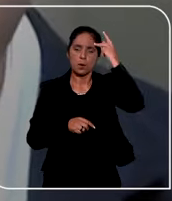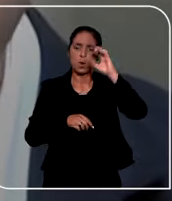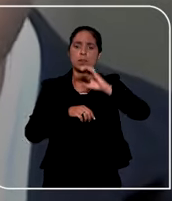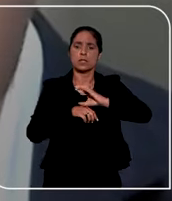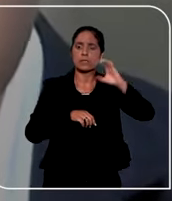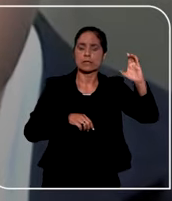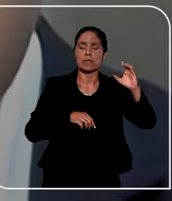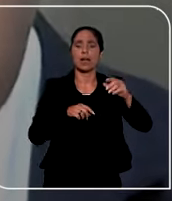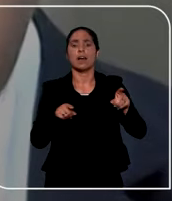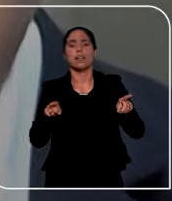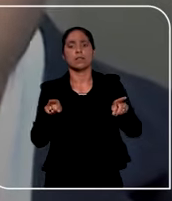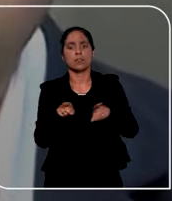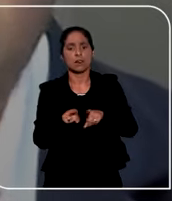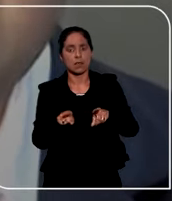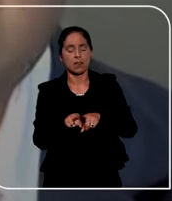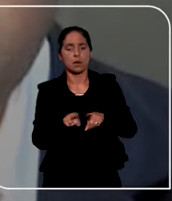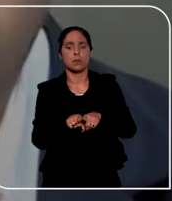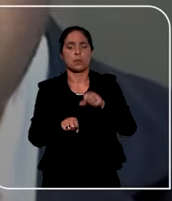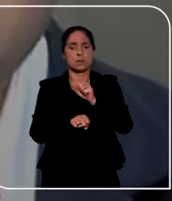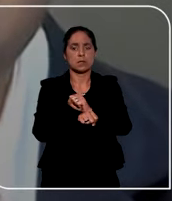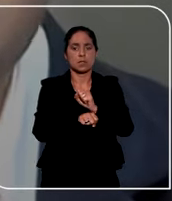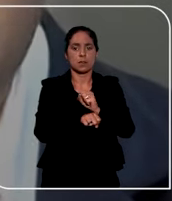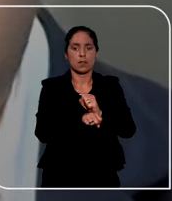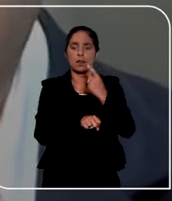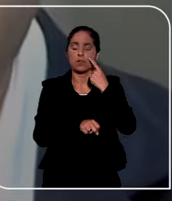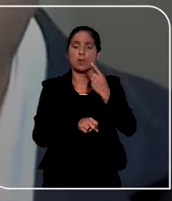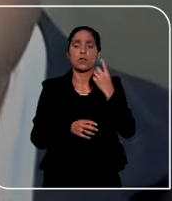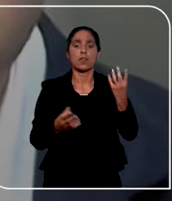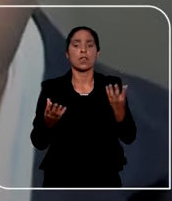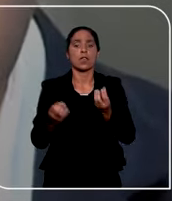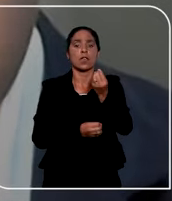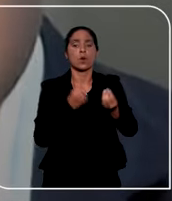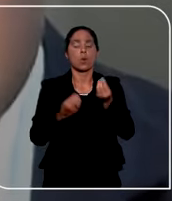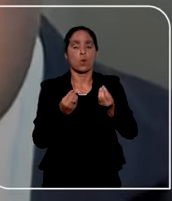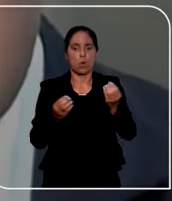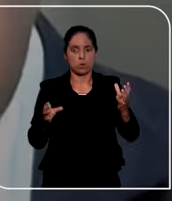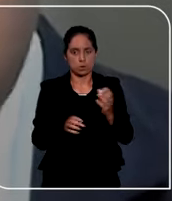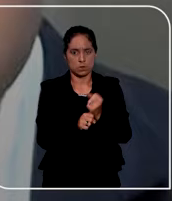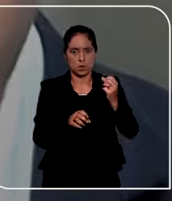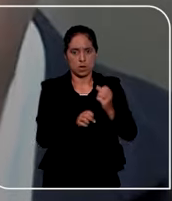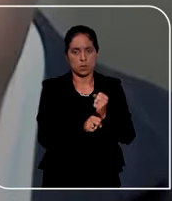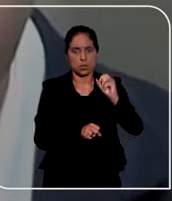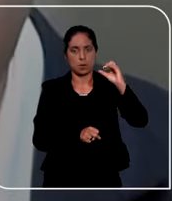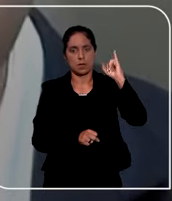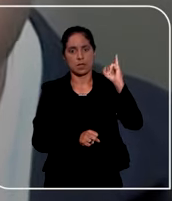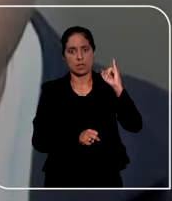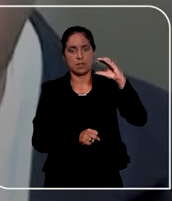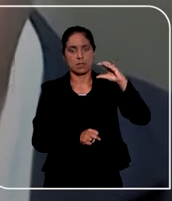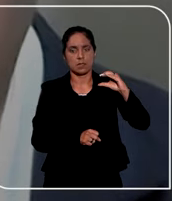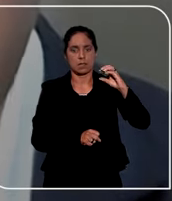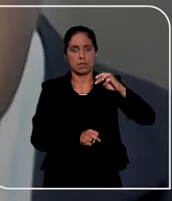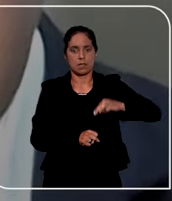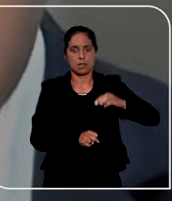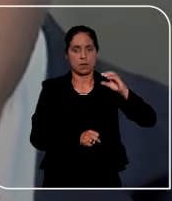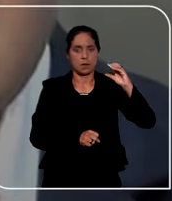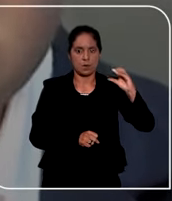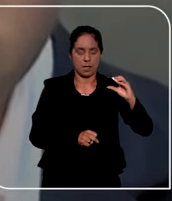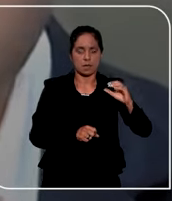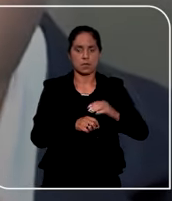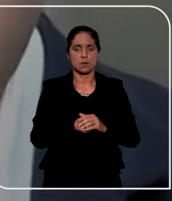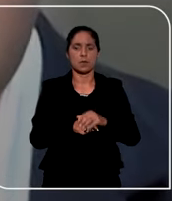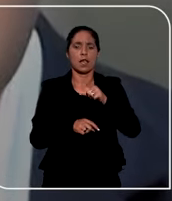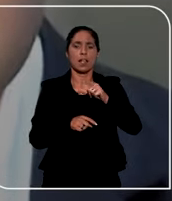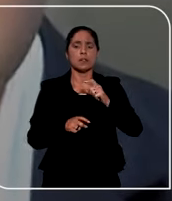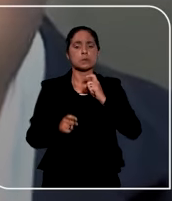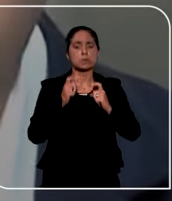quanto pelos Estados que trata da base de cálculo do ICMS que é o principal imposto estadual e ali